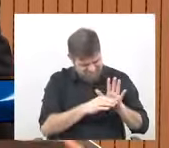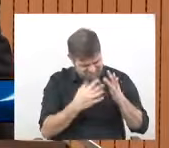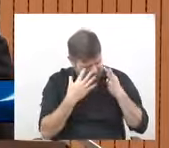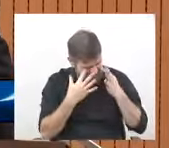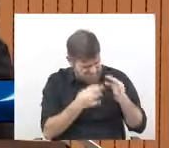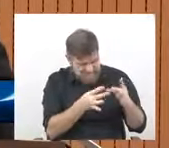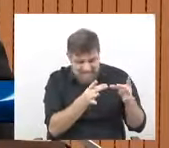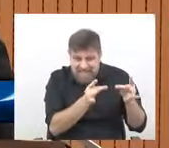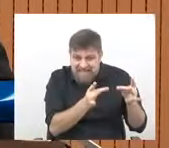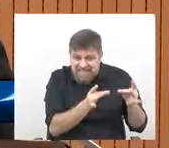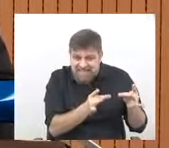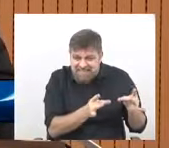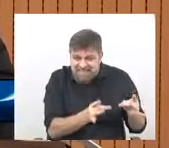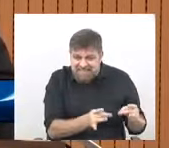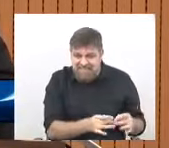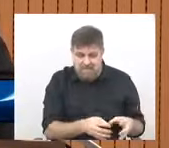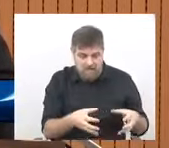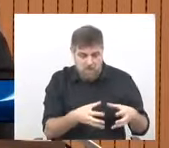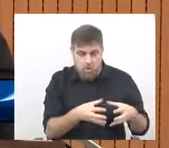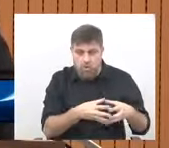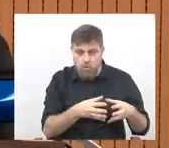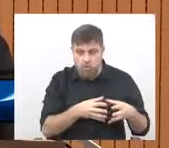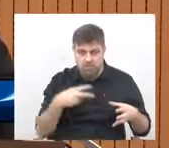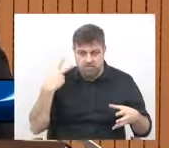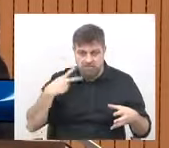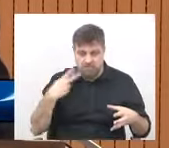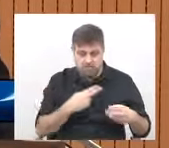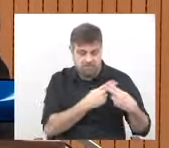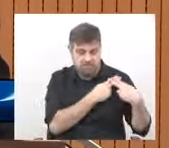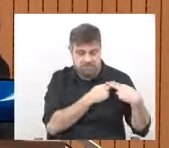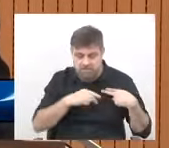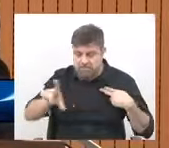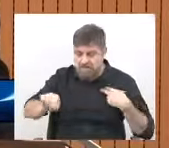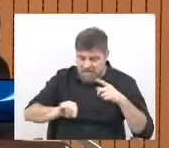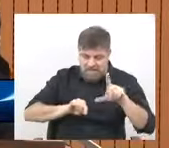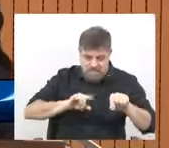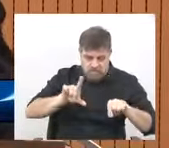relação à Comissão Especial de Honraria.